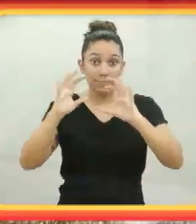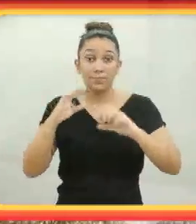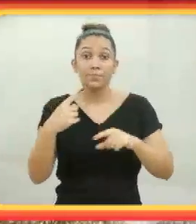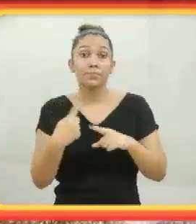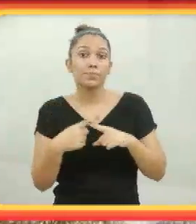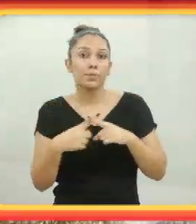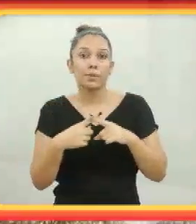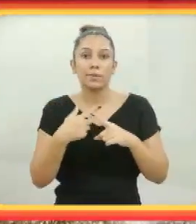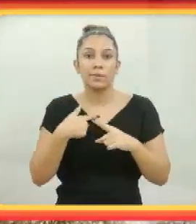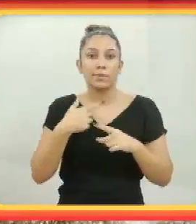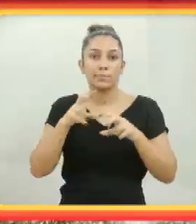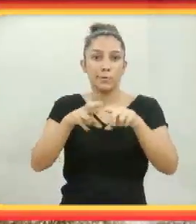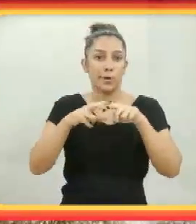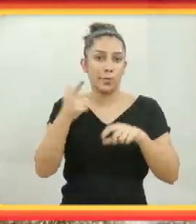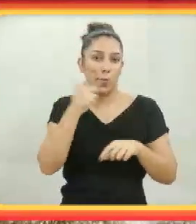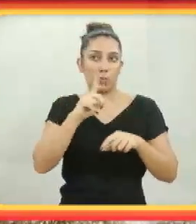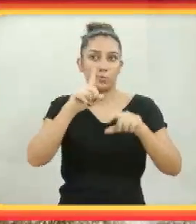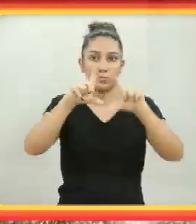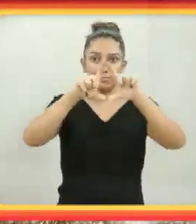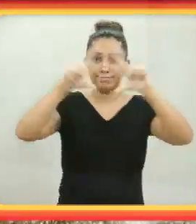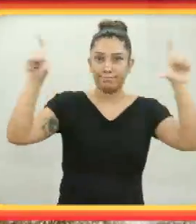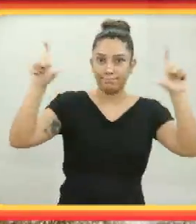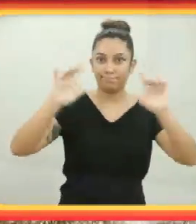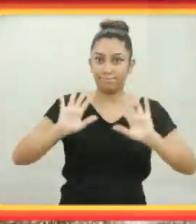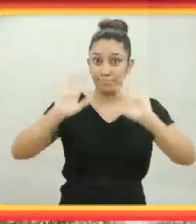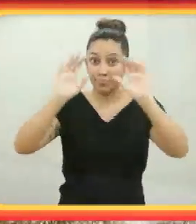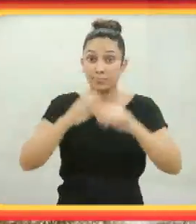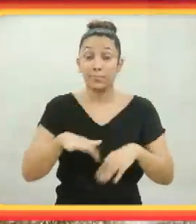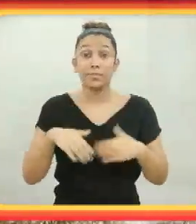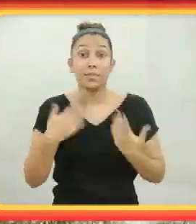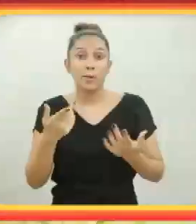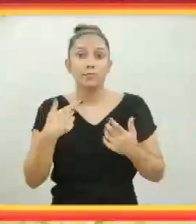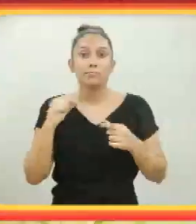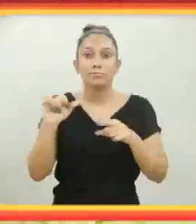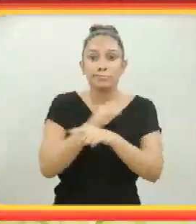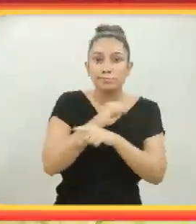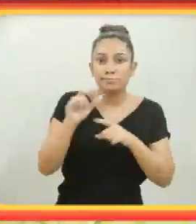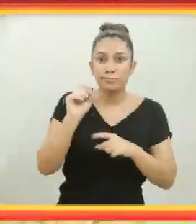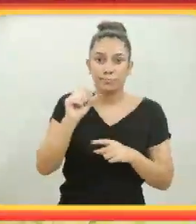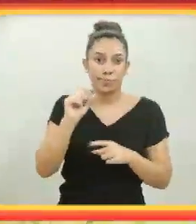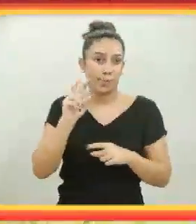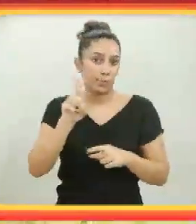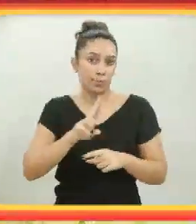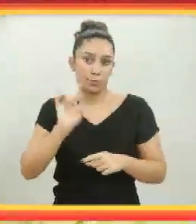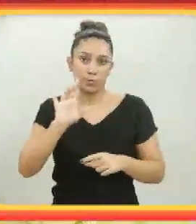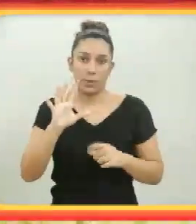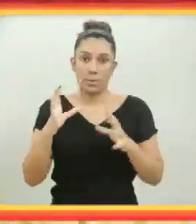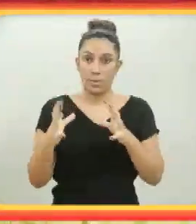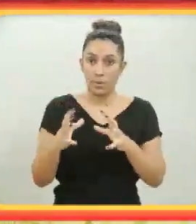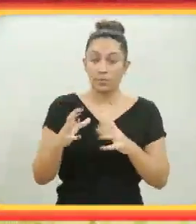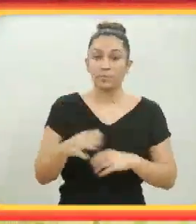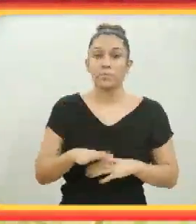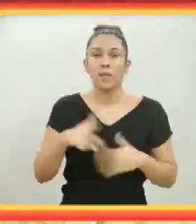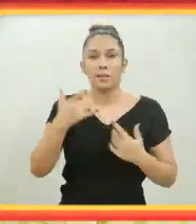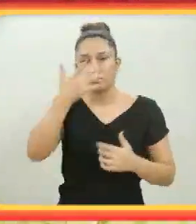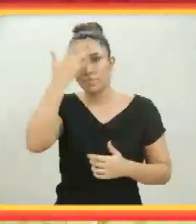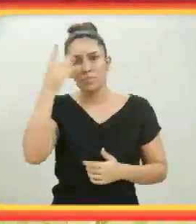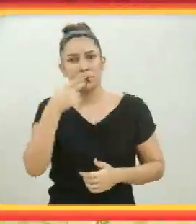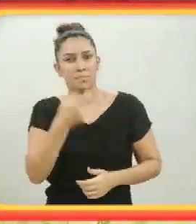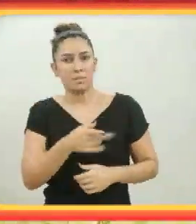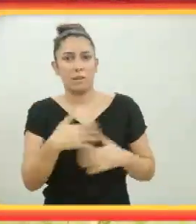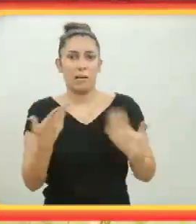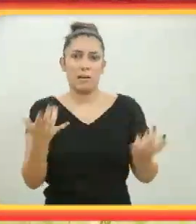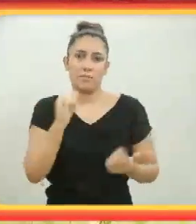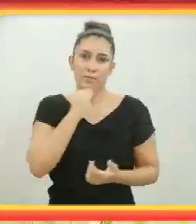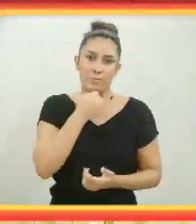jogar vôlei, mas nunca deixava jogar porque eu não alcançava a rede. E quando tinha que fazer a passada de bola,